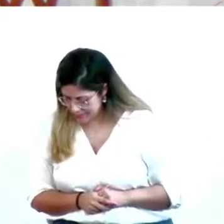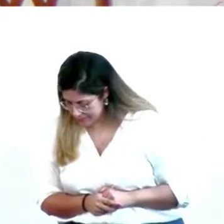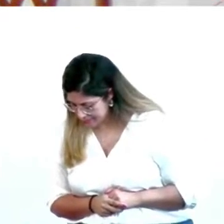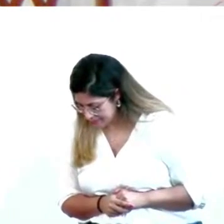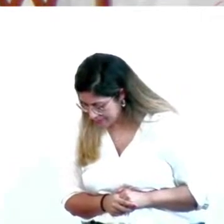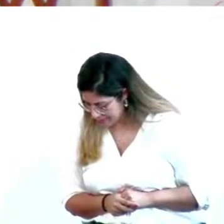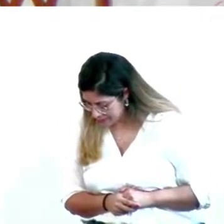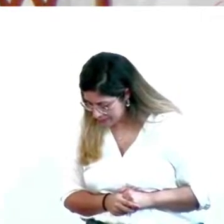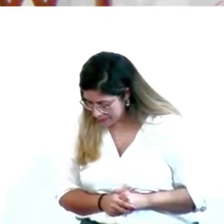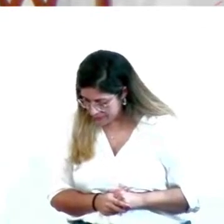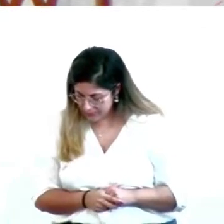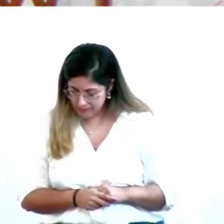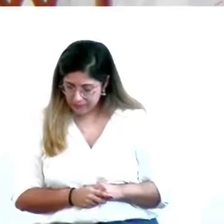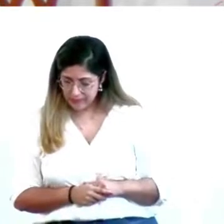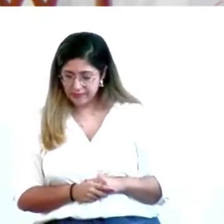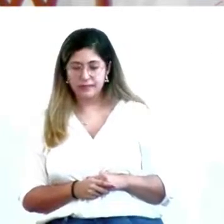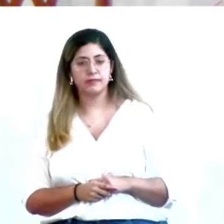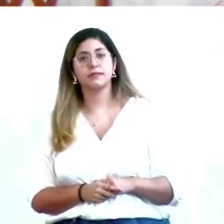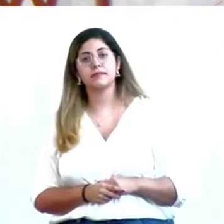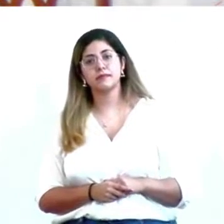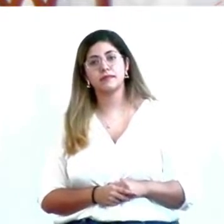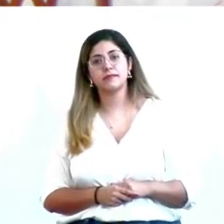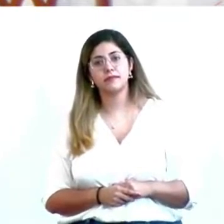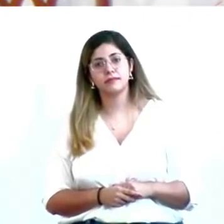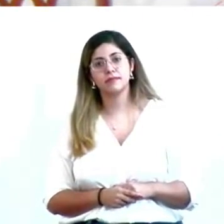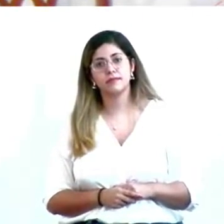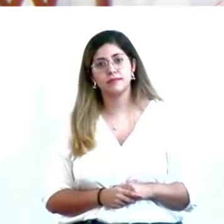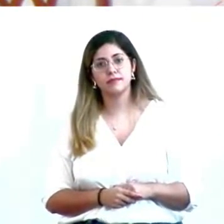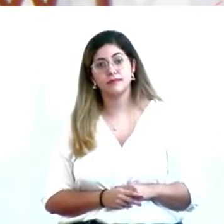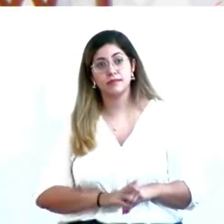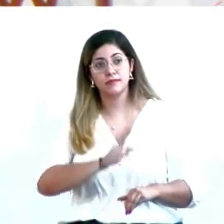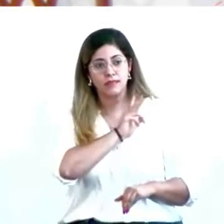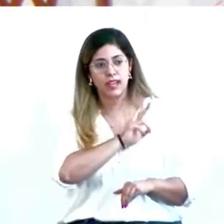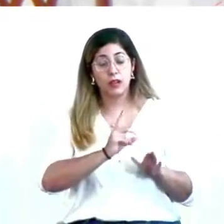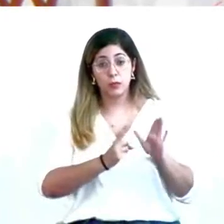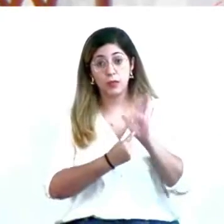Agora ele vai mostrar que